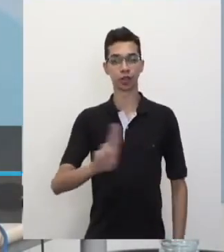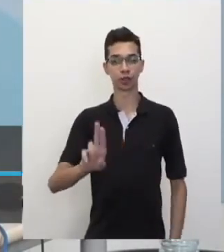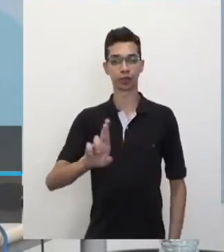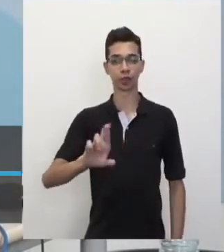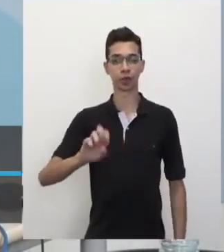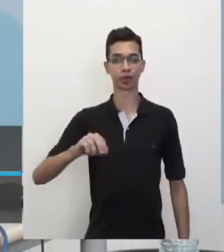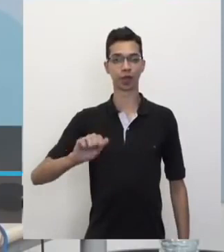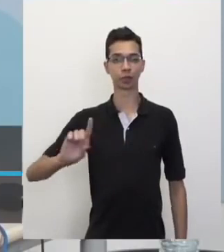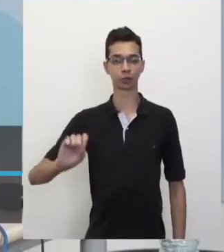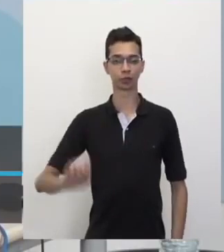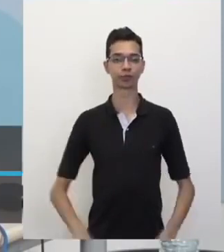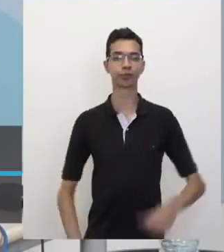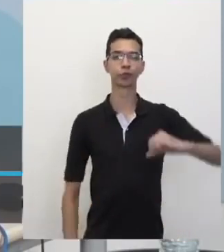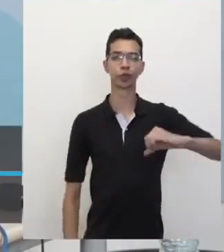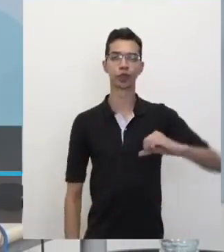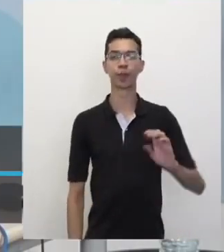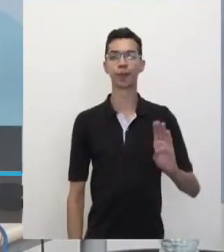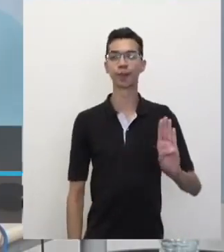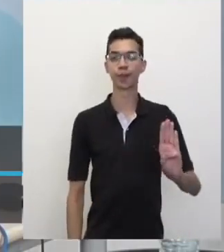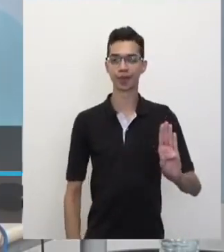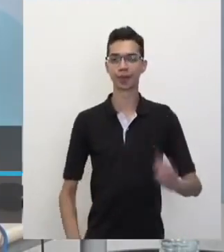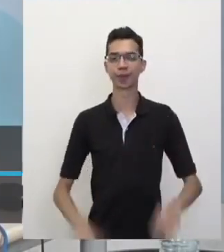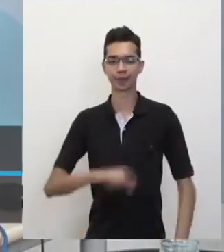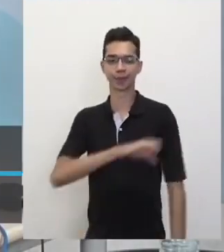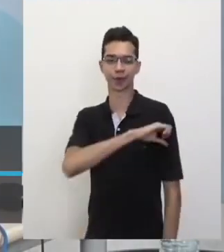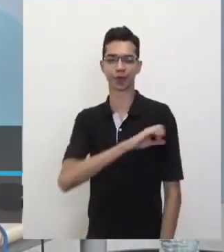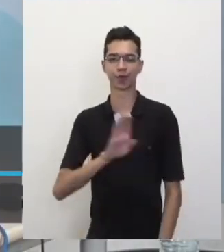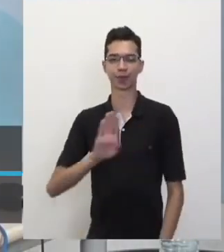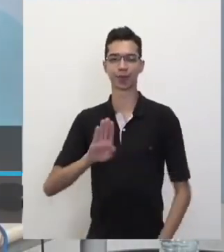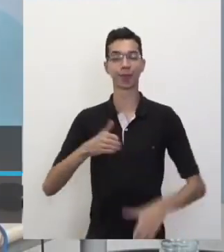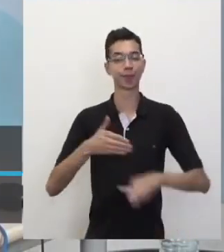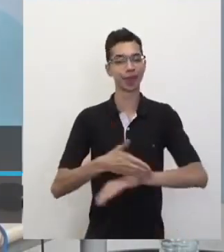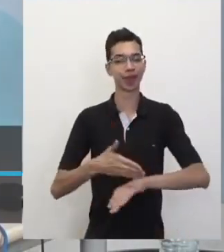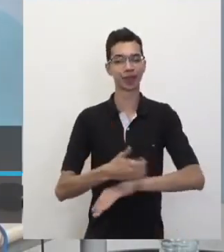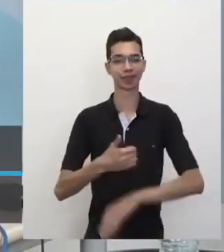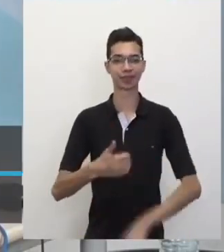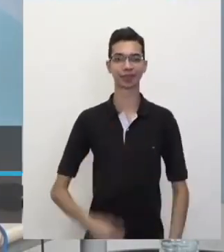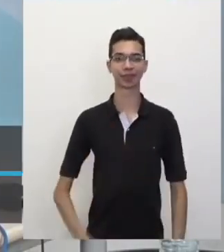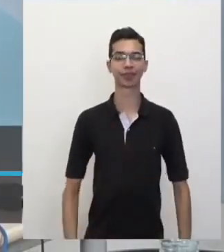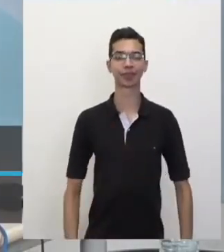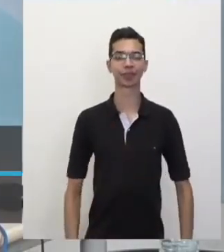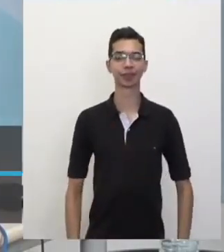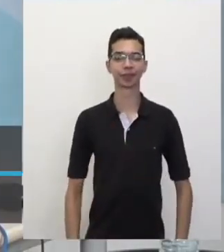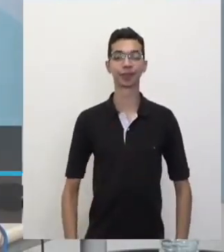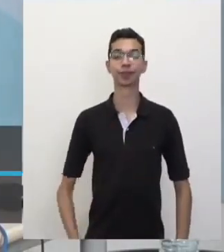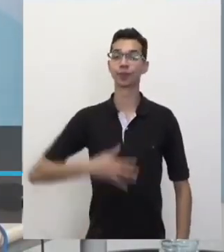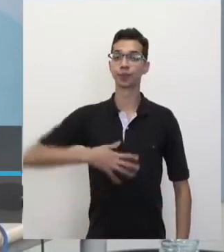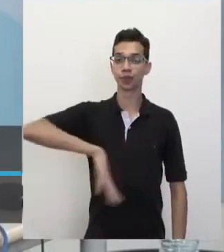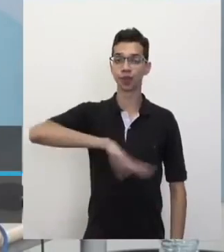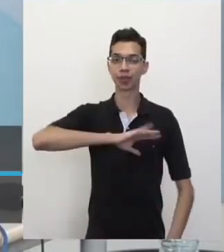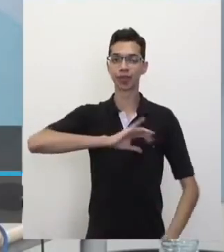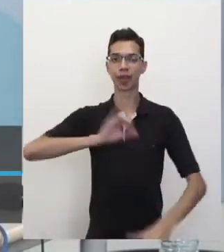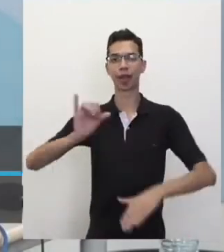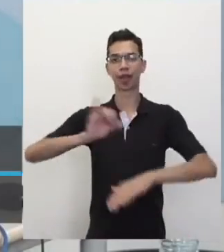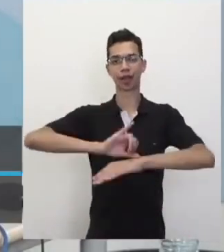participando. Longe depende do ponto de vista também, né? Essa é a ideia. A gente está aqui na capital, né? Mas